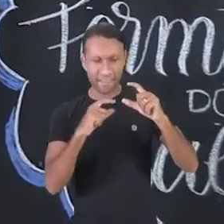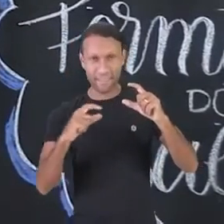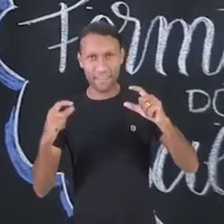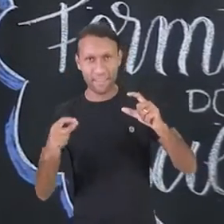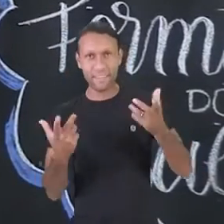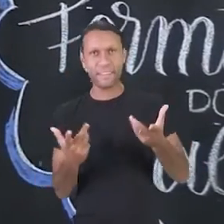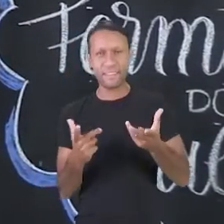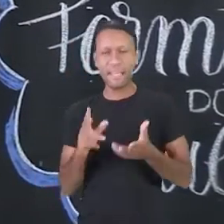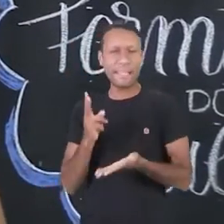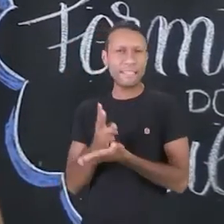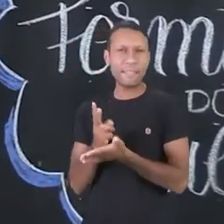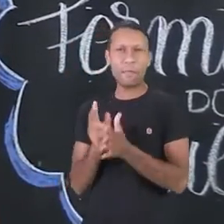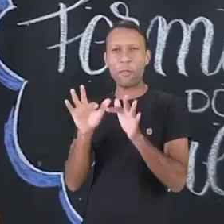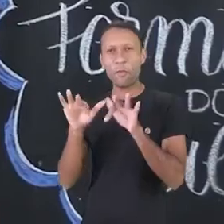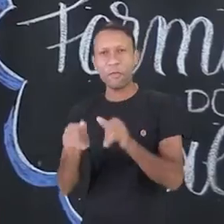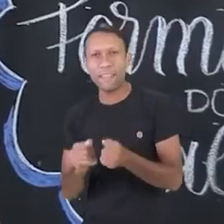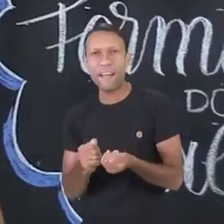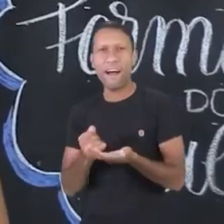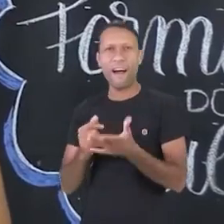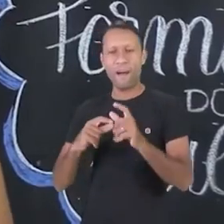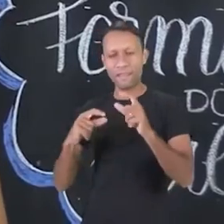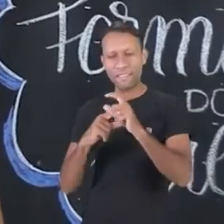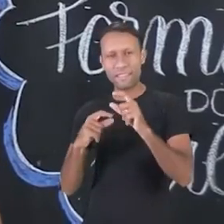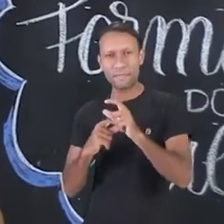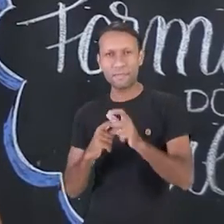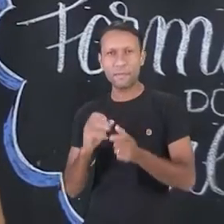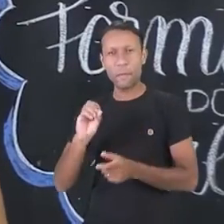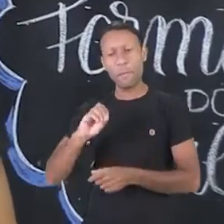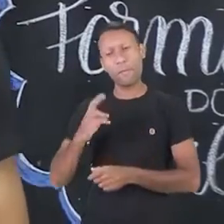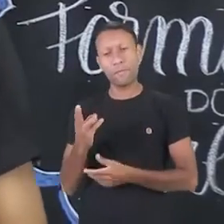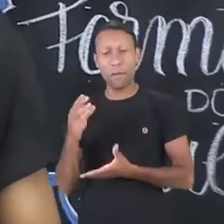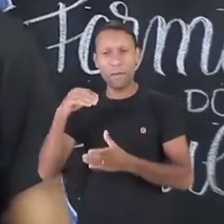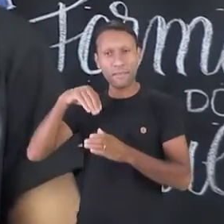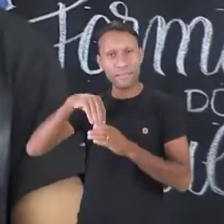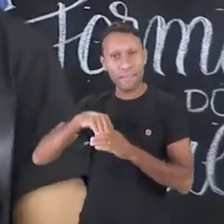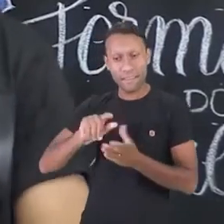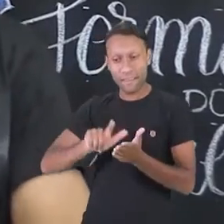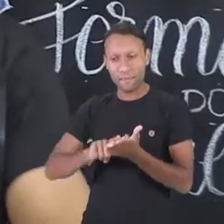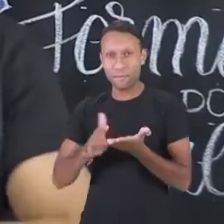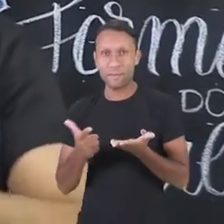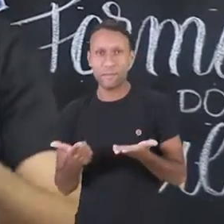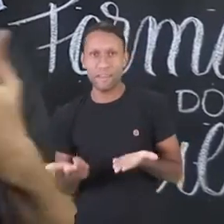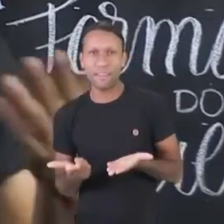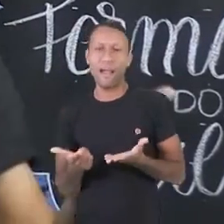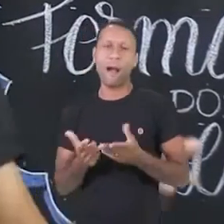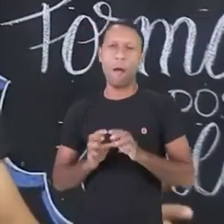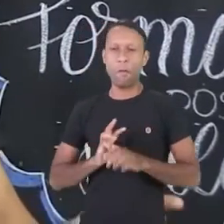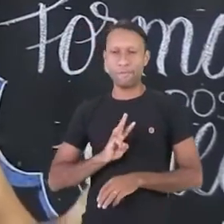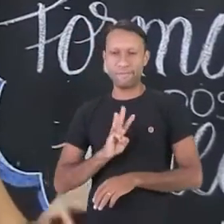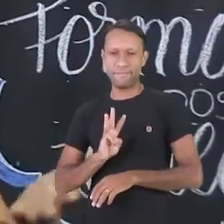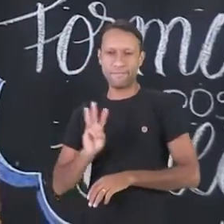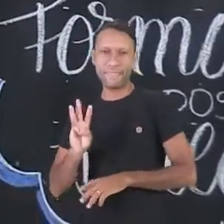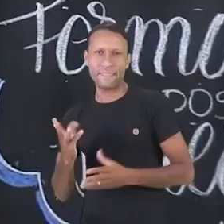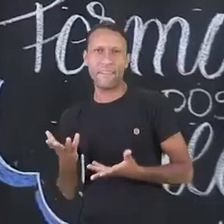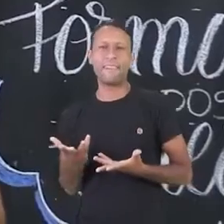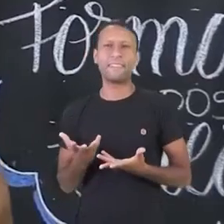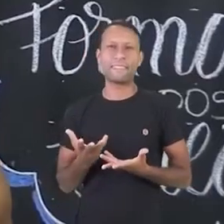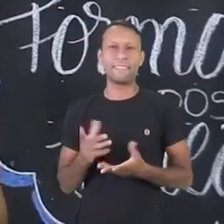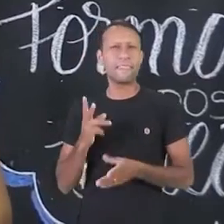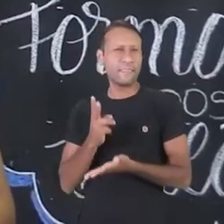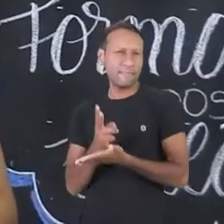que ocupam o final de um gibi, que vem também dentro dos jornais e revistas e que ocupam não sei quantos sites na